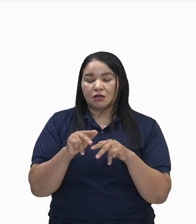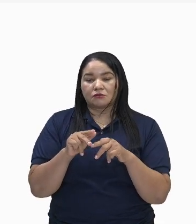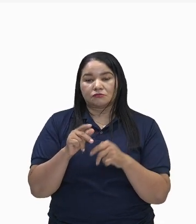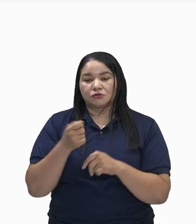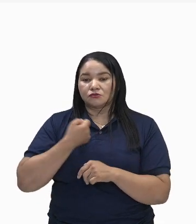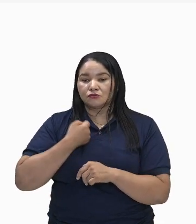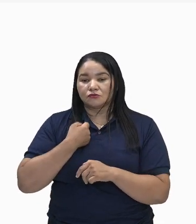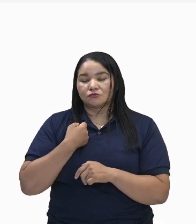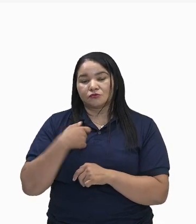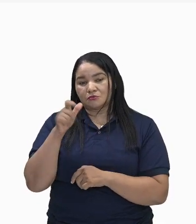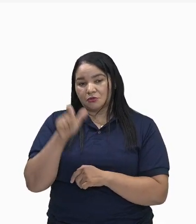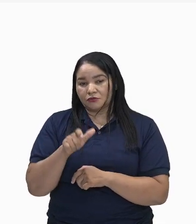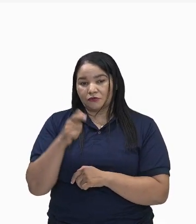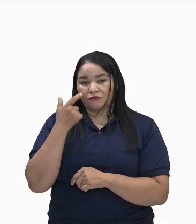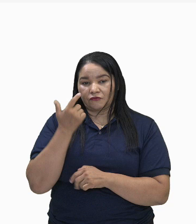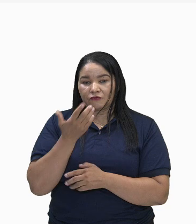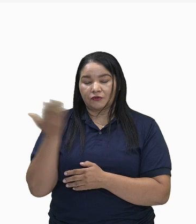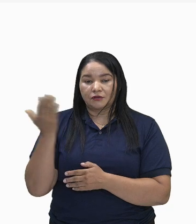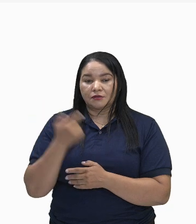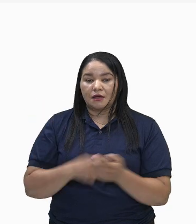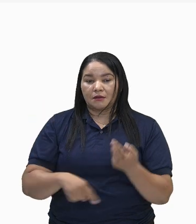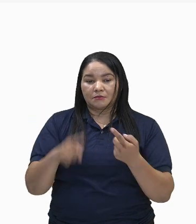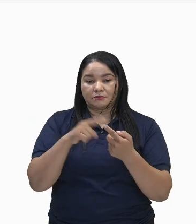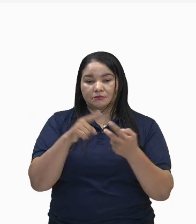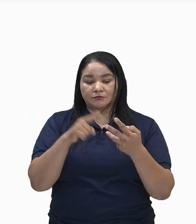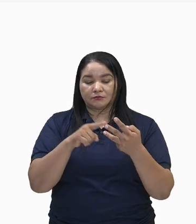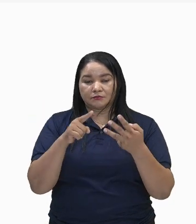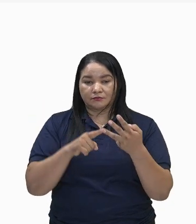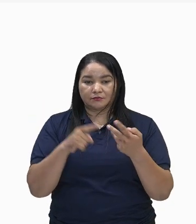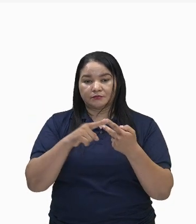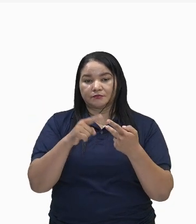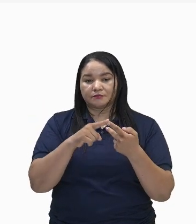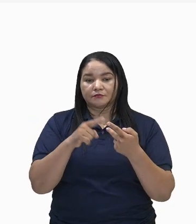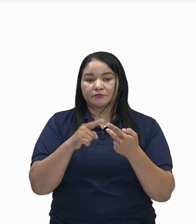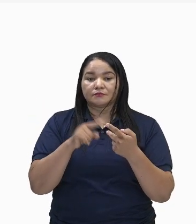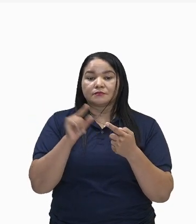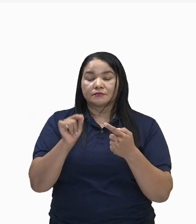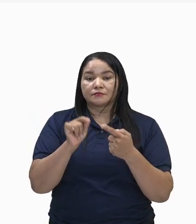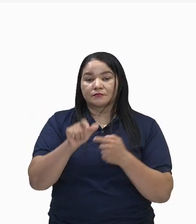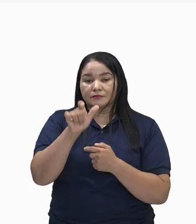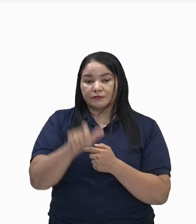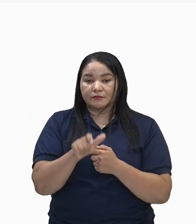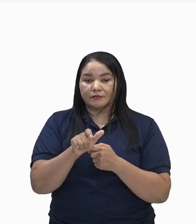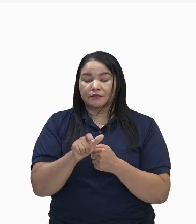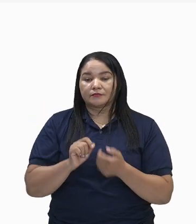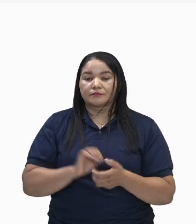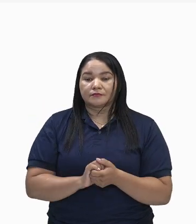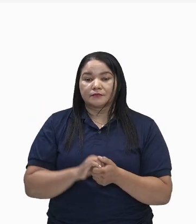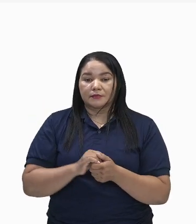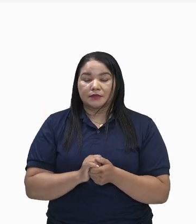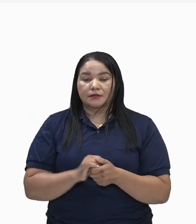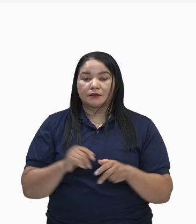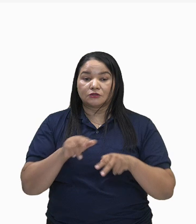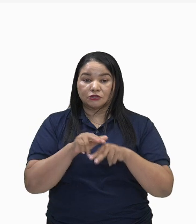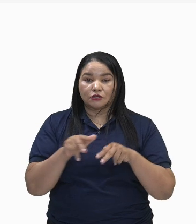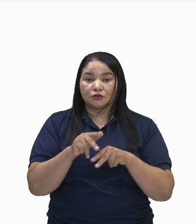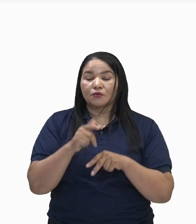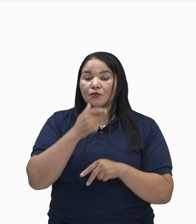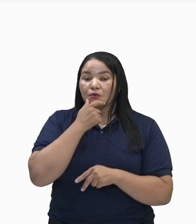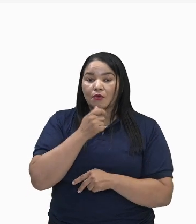pessoa. Vamos ver o exemplo de silepse de gênero. Quando há discordância entre os gêneros feminino e